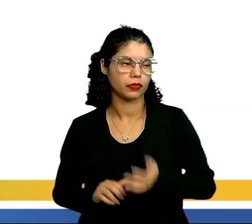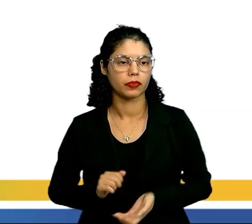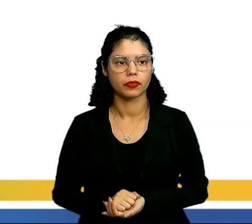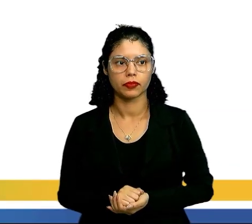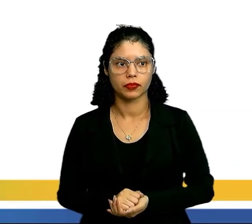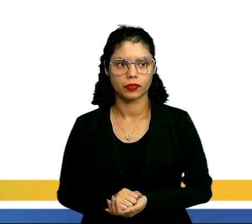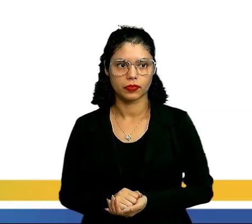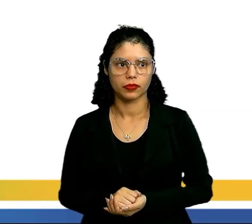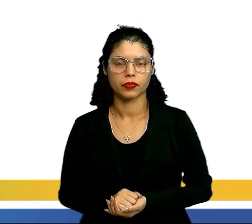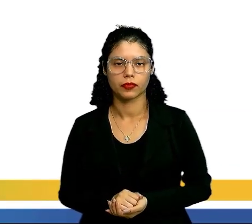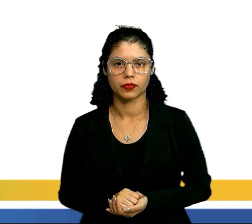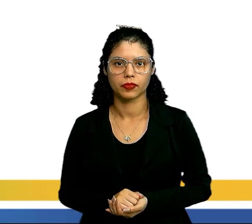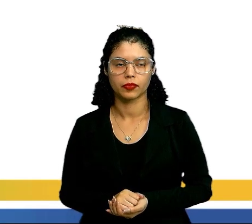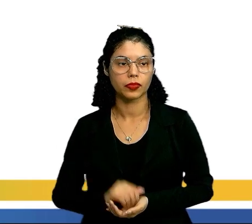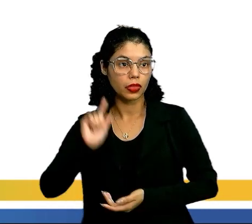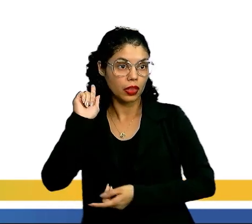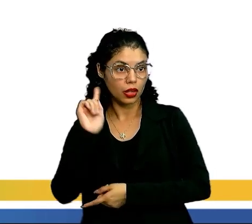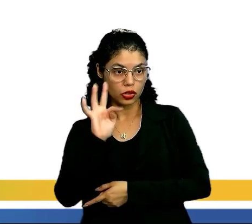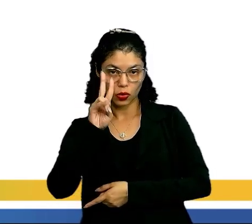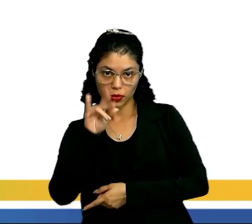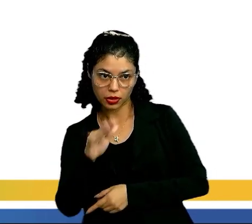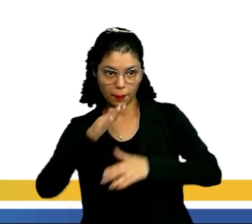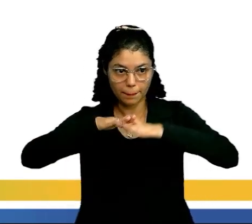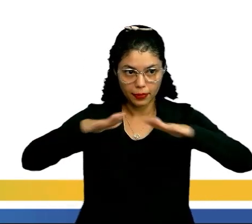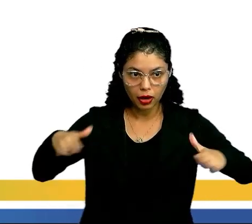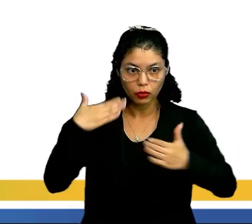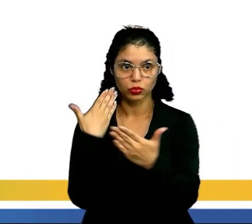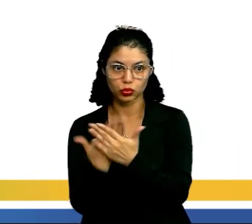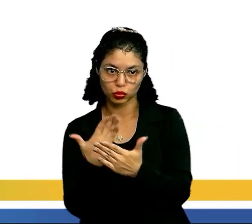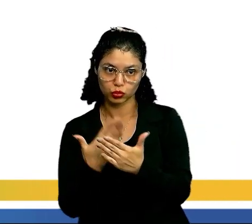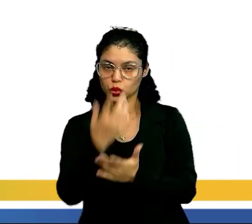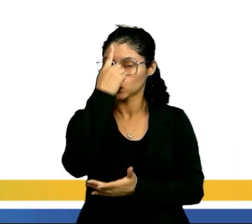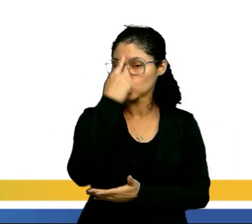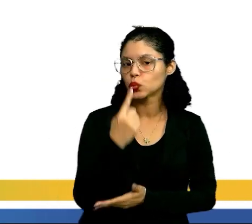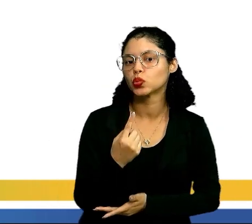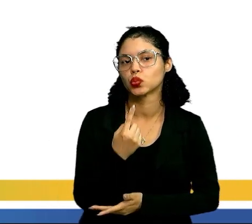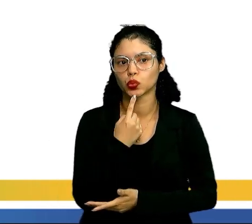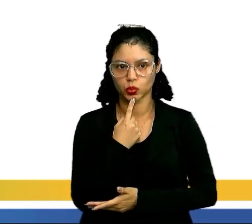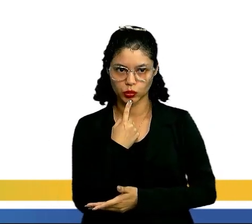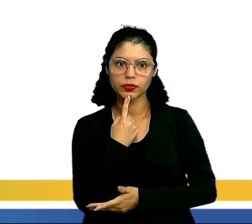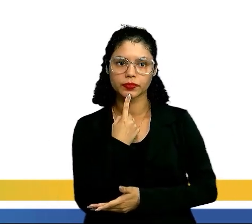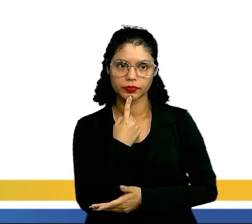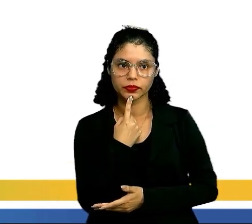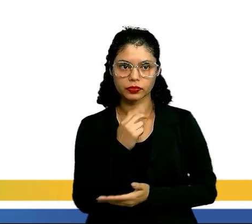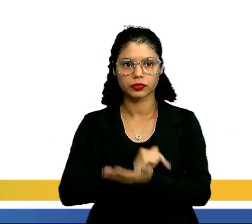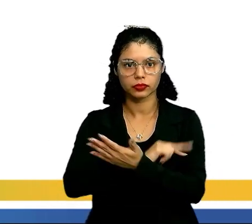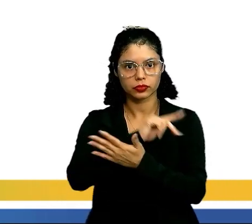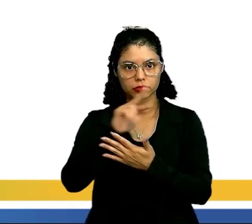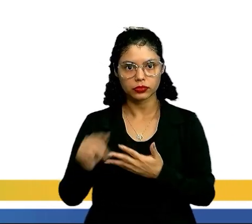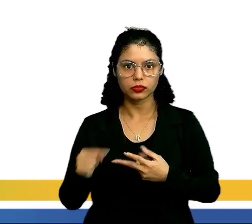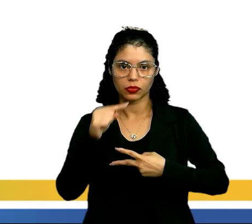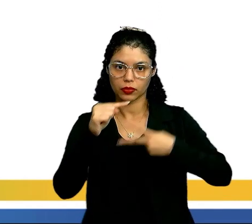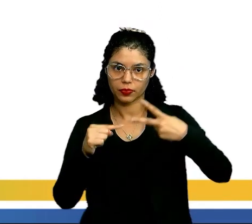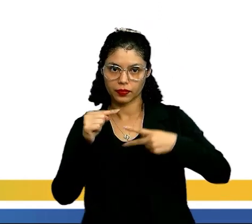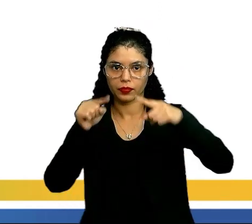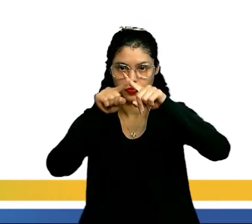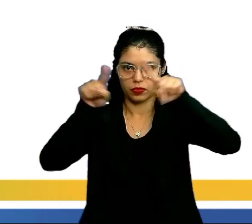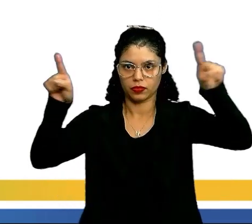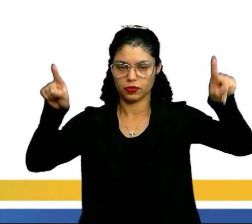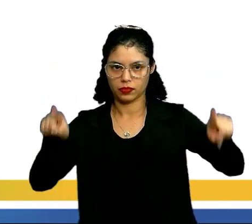só. A geometria plana, tá? É o estudo de figuras em